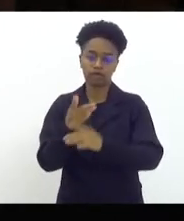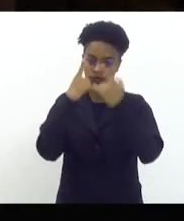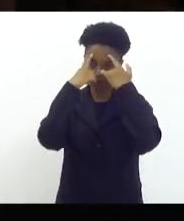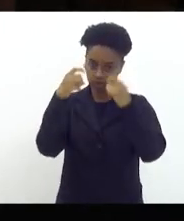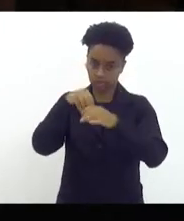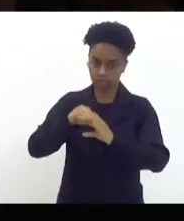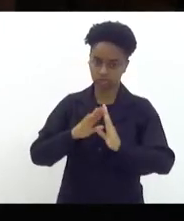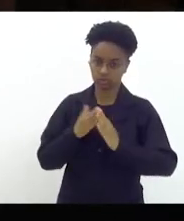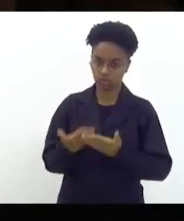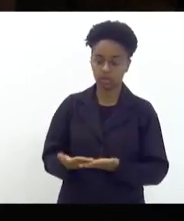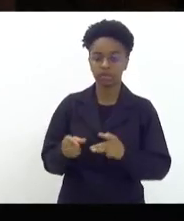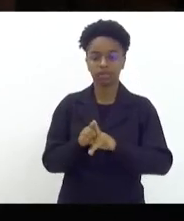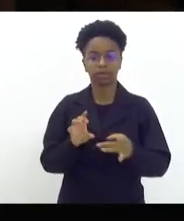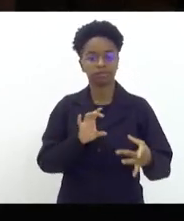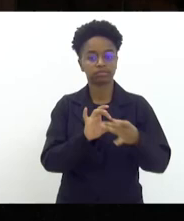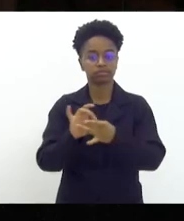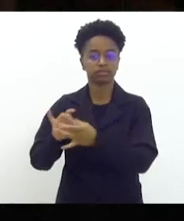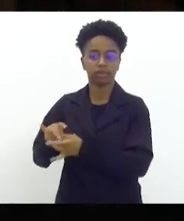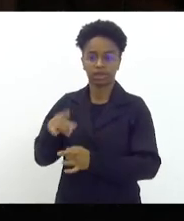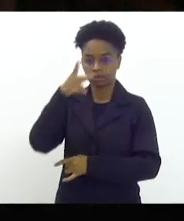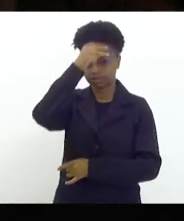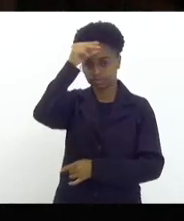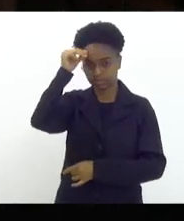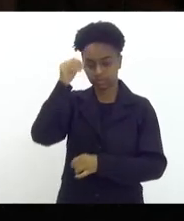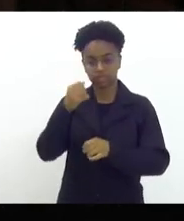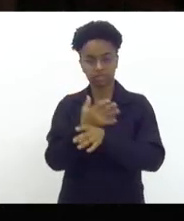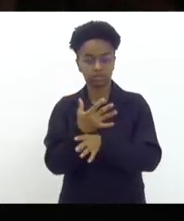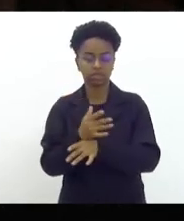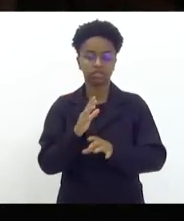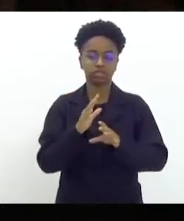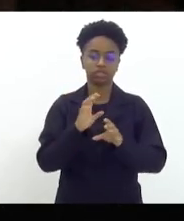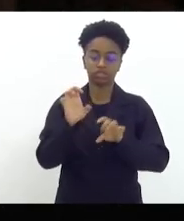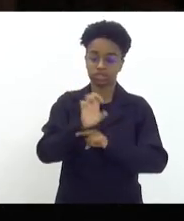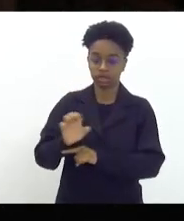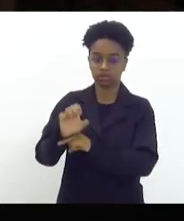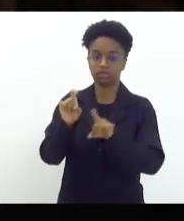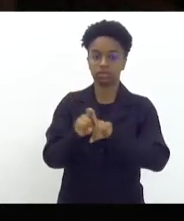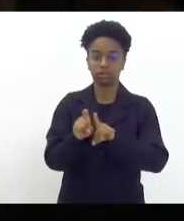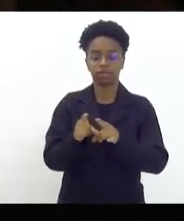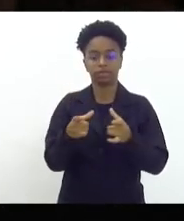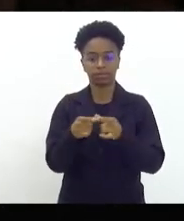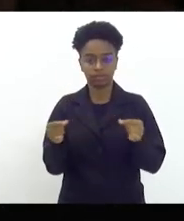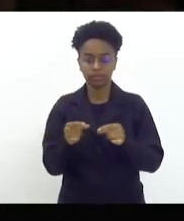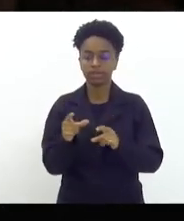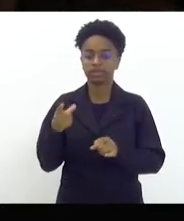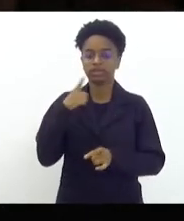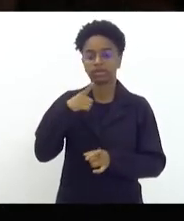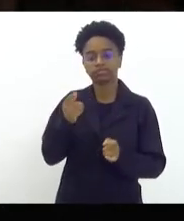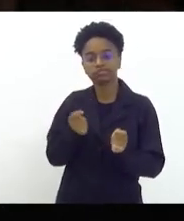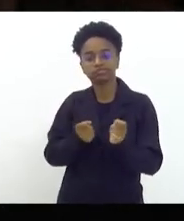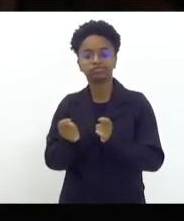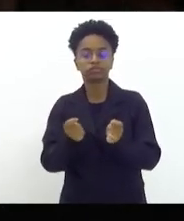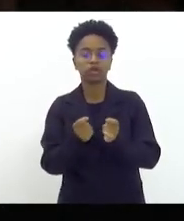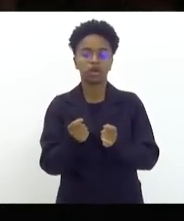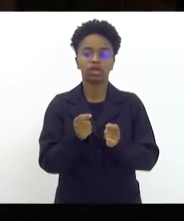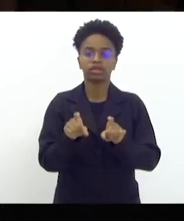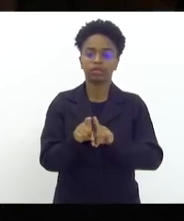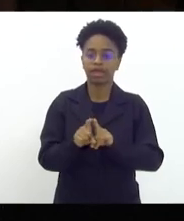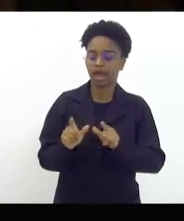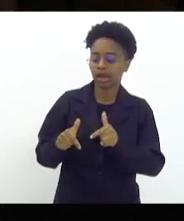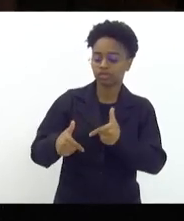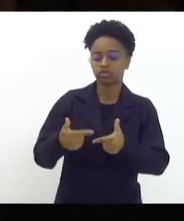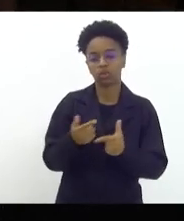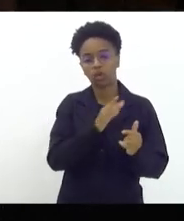em articulação com o municípios com estados e Distrito Federal que prevê o monitoramento e medidas contra violência escolar